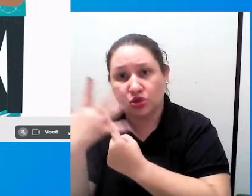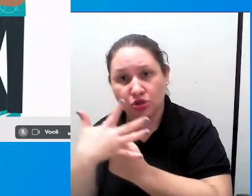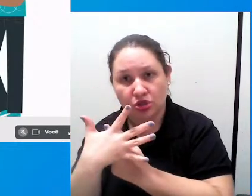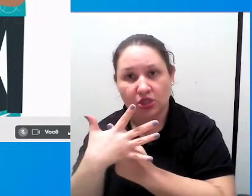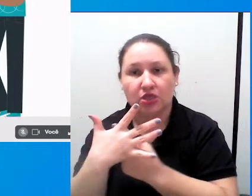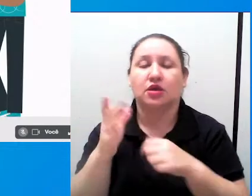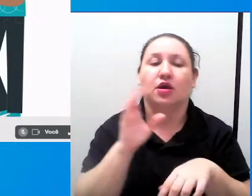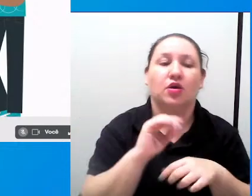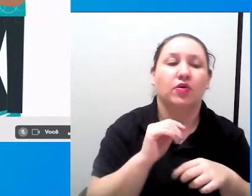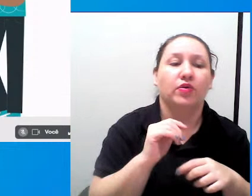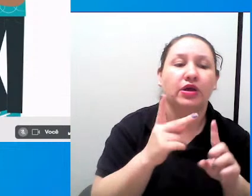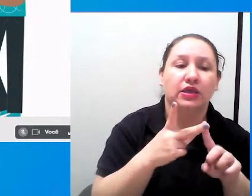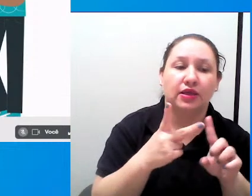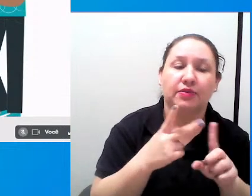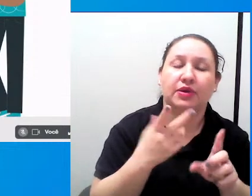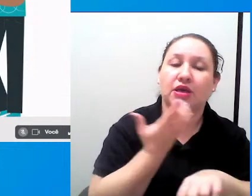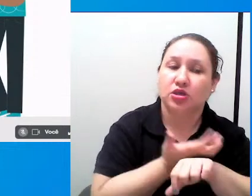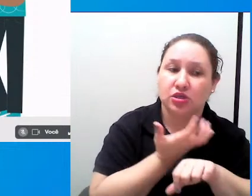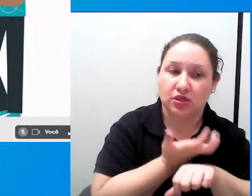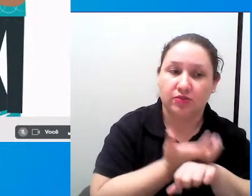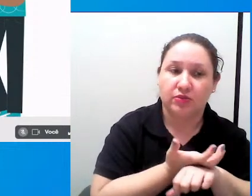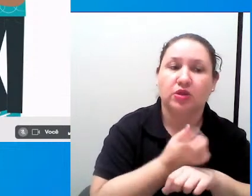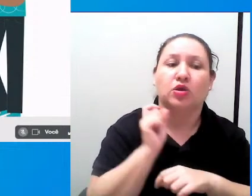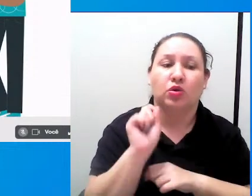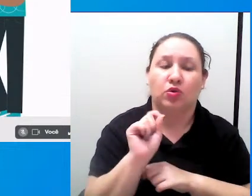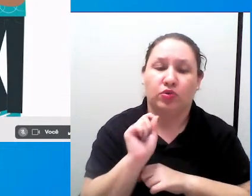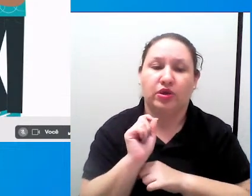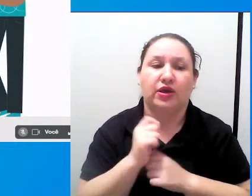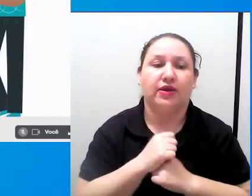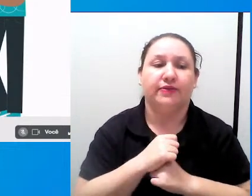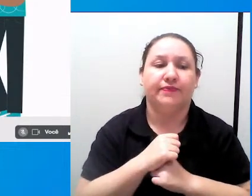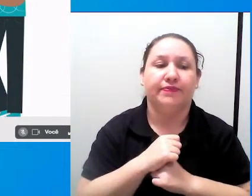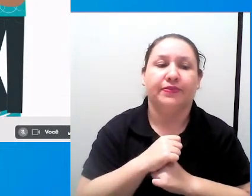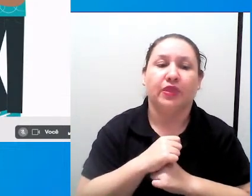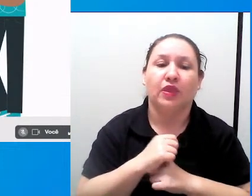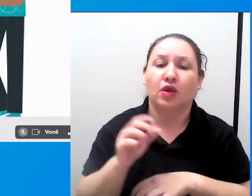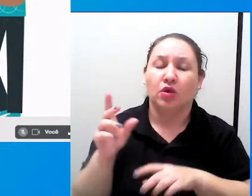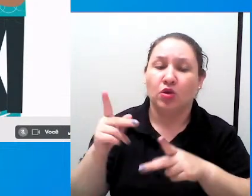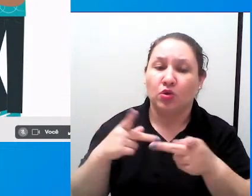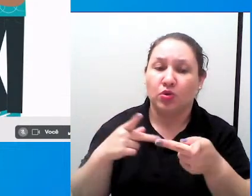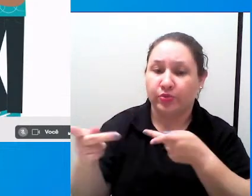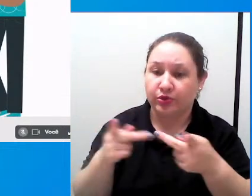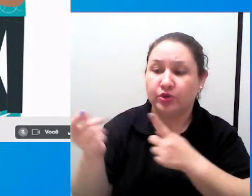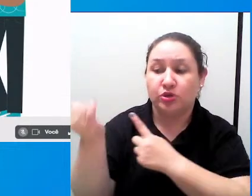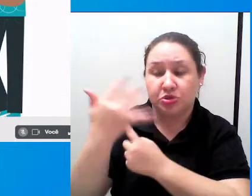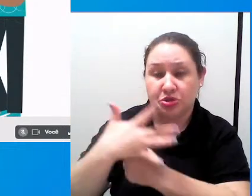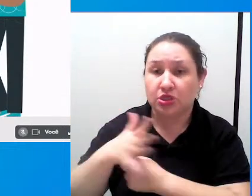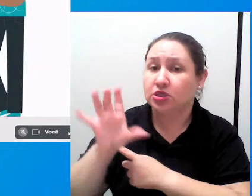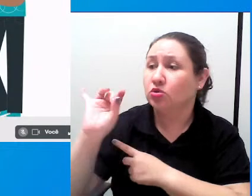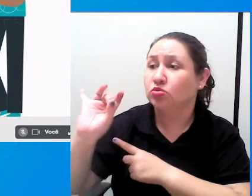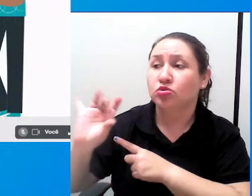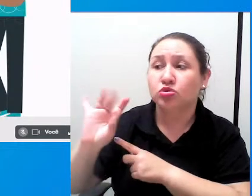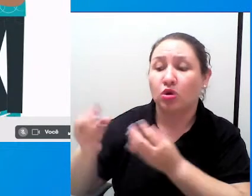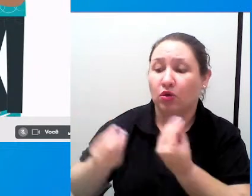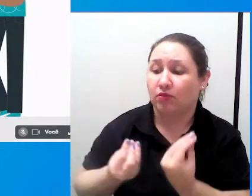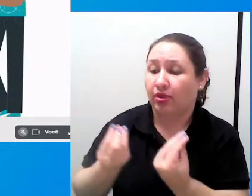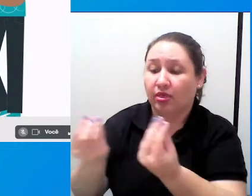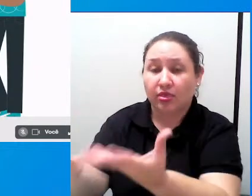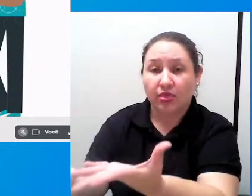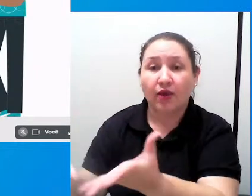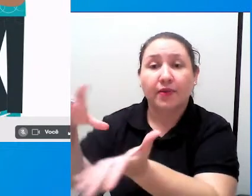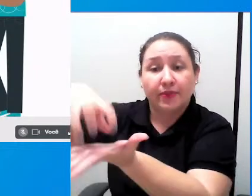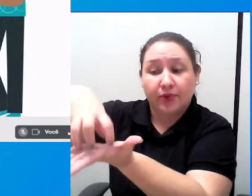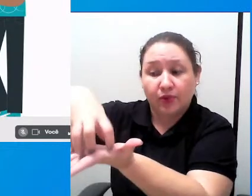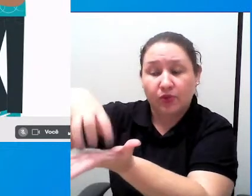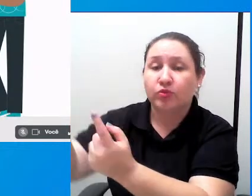duplicidade, só que não é, porque o projeto de extensão a gente deve, presta contas para a extensão. Então a gente submete um projeto, esse projeto